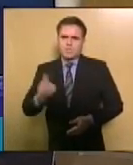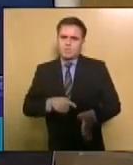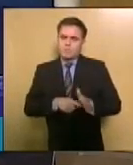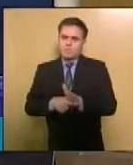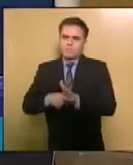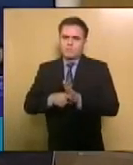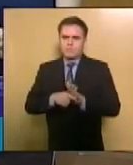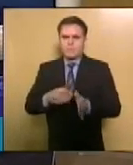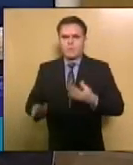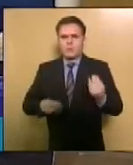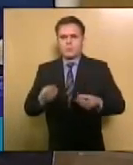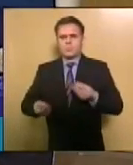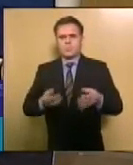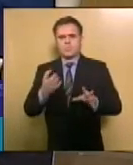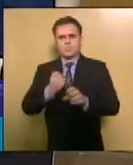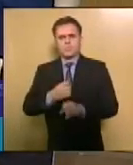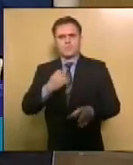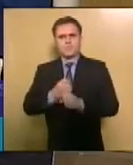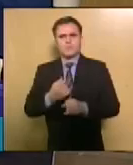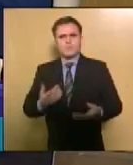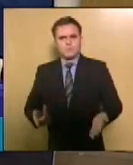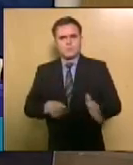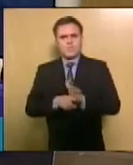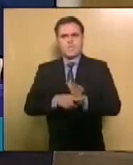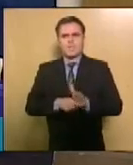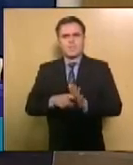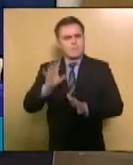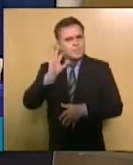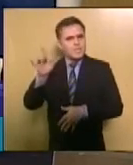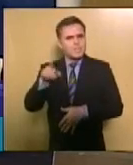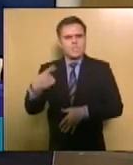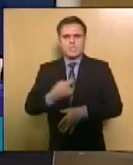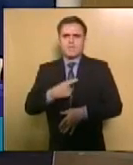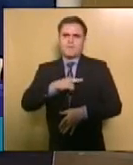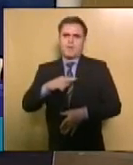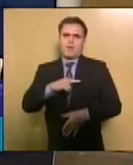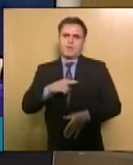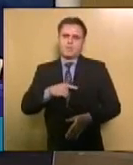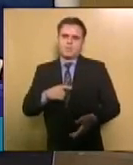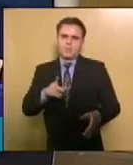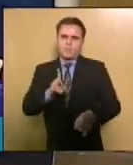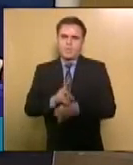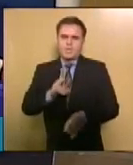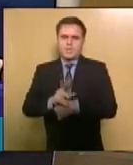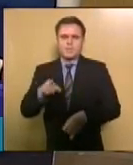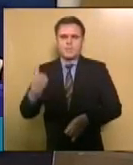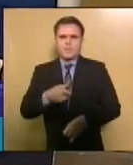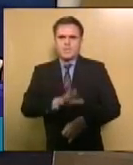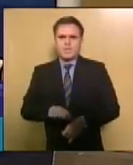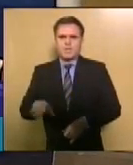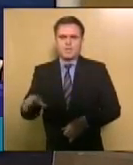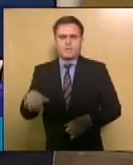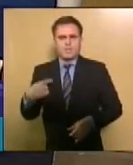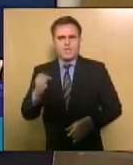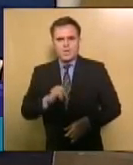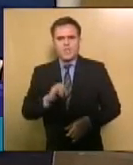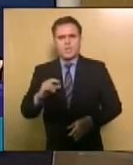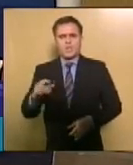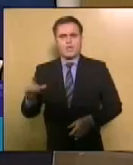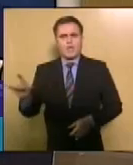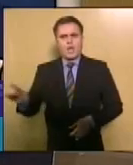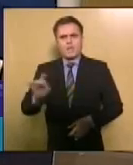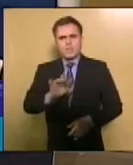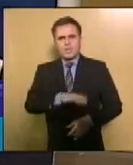exercício econométrico diz o seguinte imagina se nós tivéssemos cuidado das nossas crianças se nós tivéssemos feito com que cada